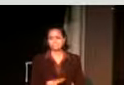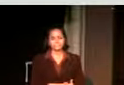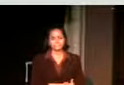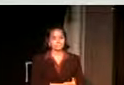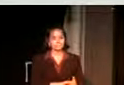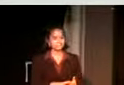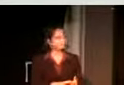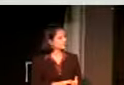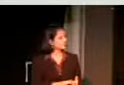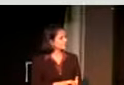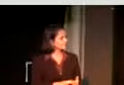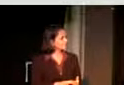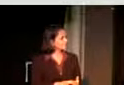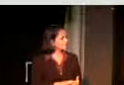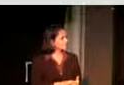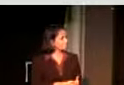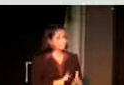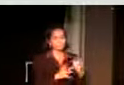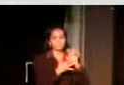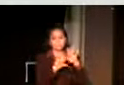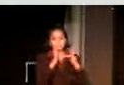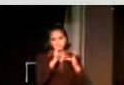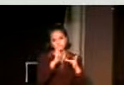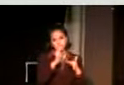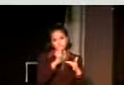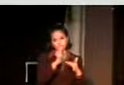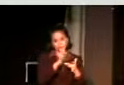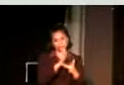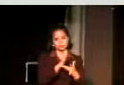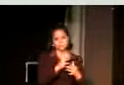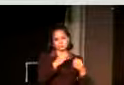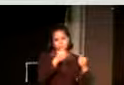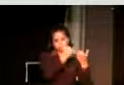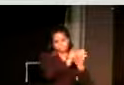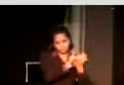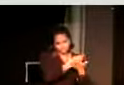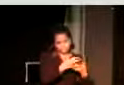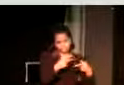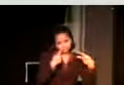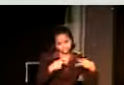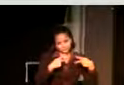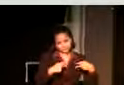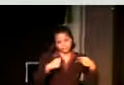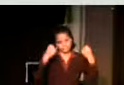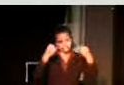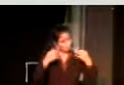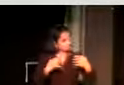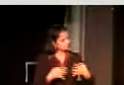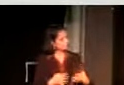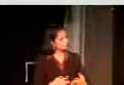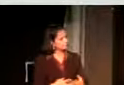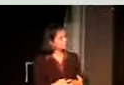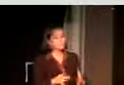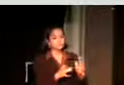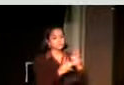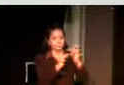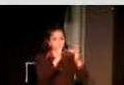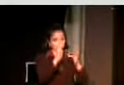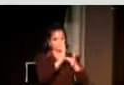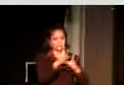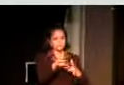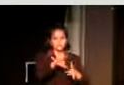ele deixou isso patente quando começou a pregar e Jesus escolheu